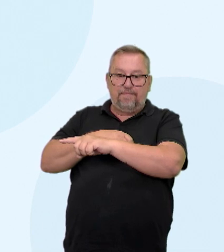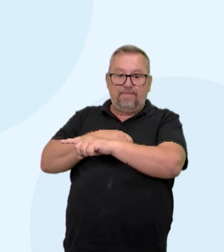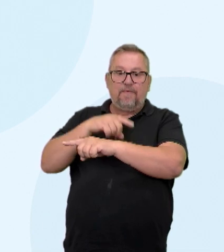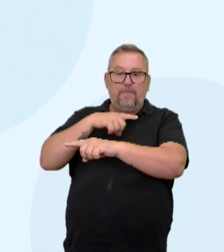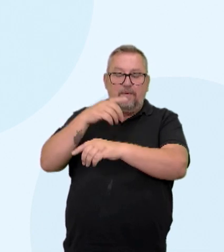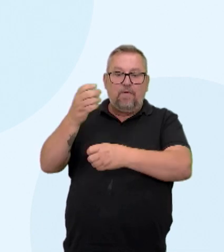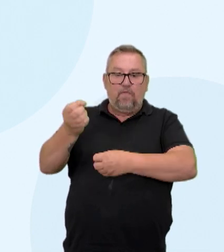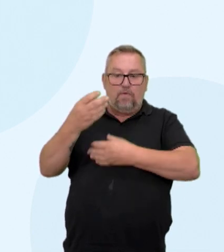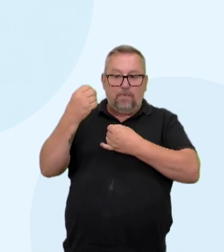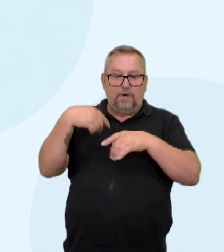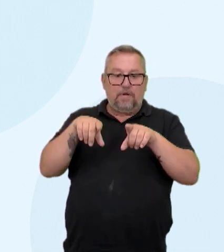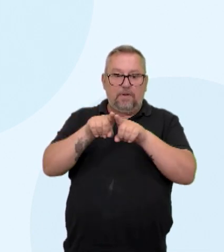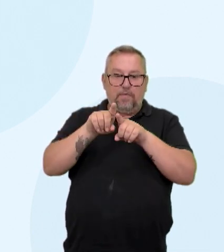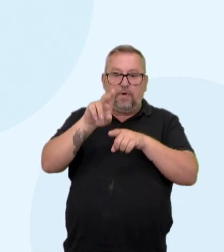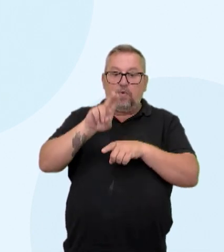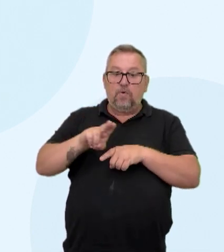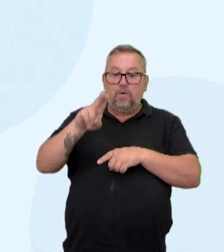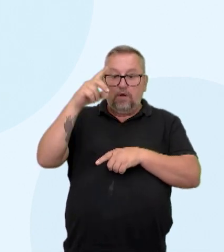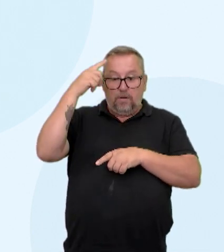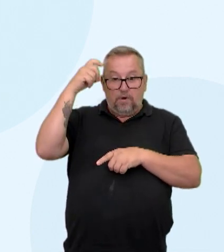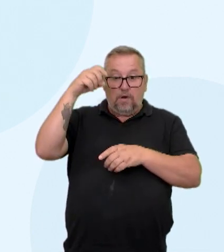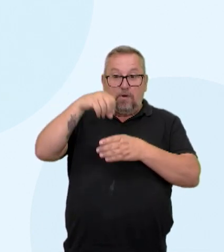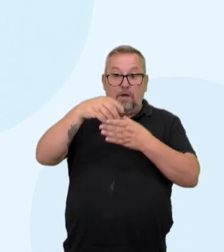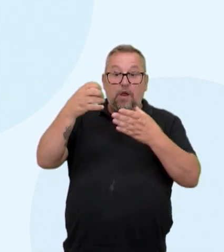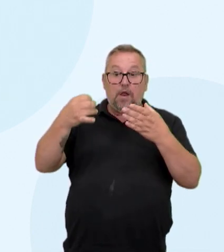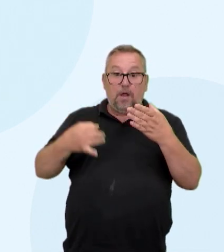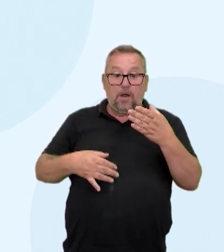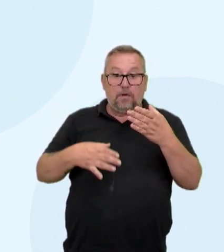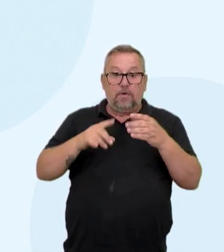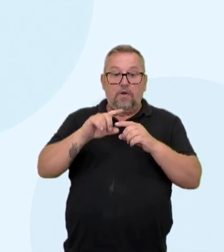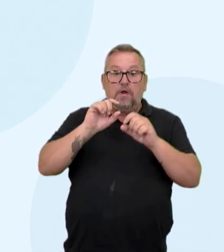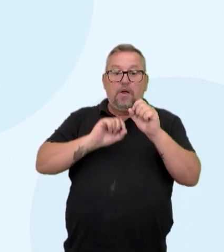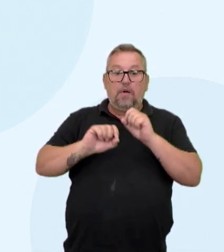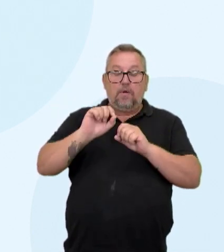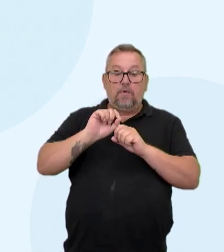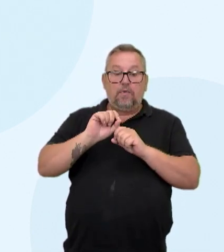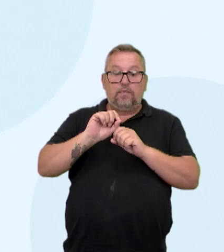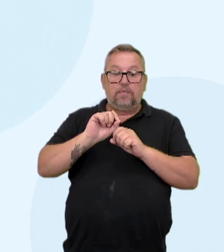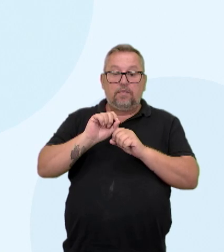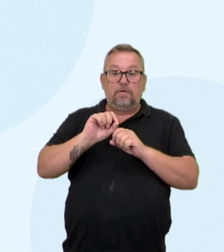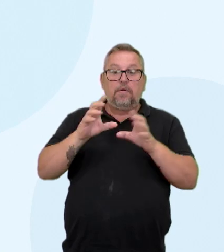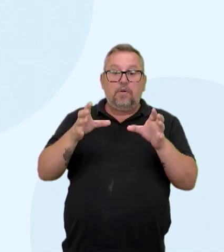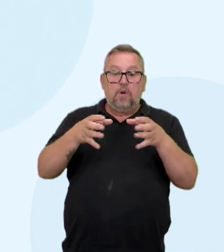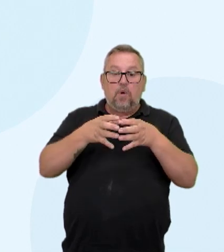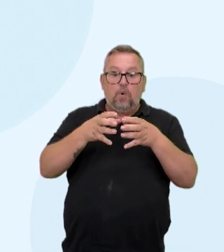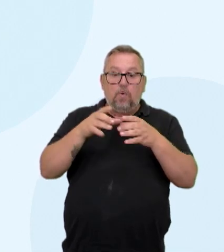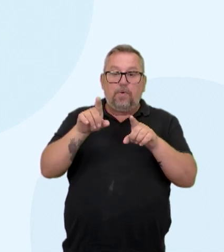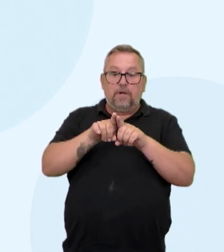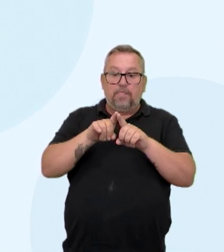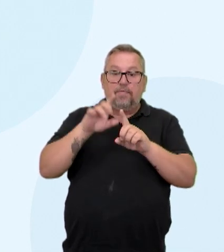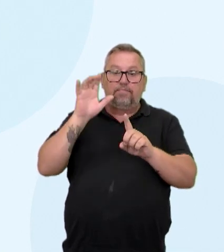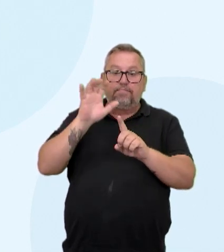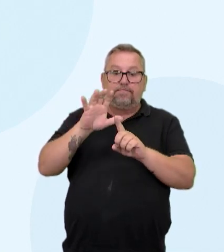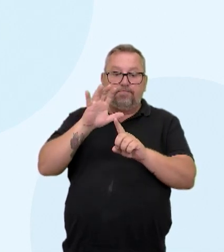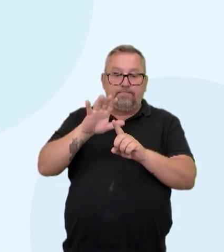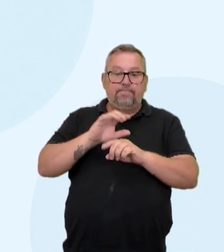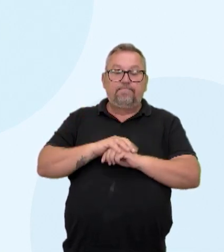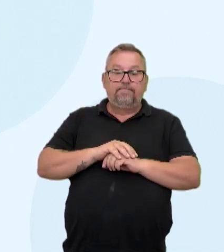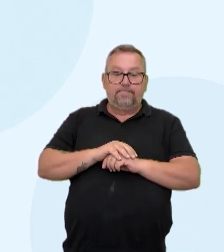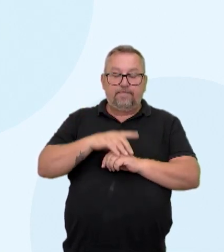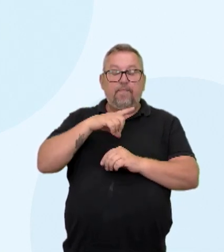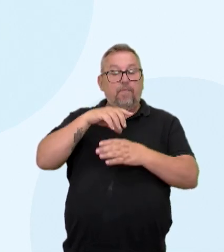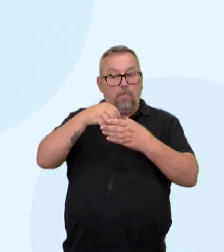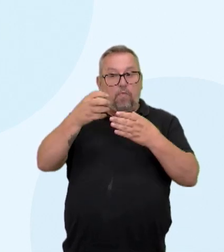de colaboração entre os usuários de criação e conteúdo gerado, que é o que eu acabei de falar, né? Como leitor, ele interfere também no